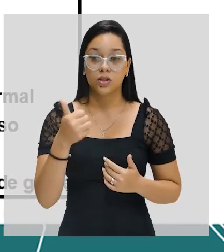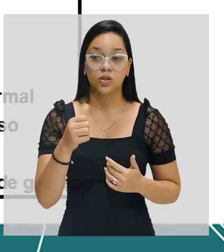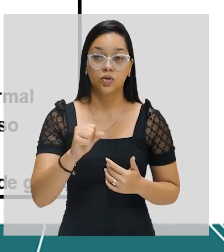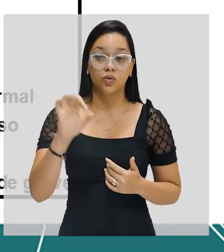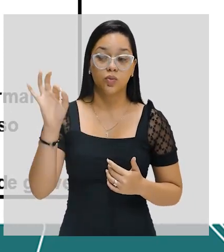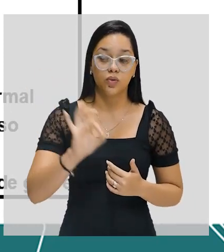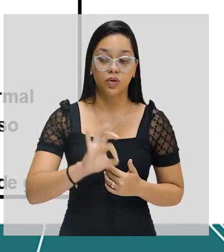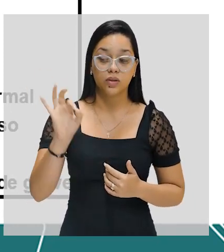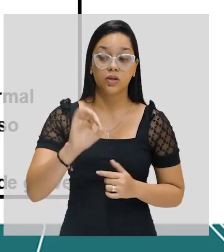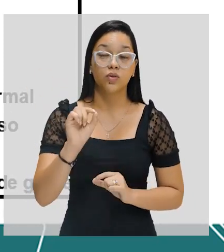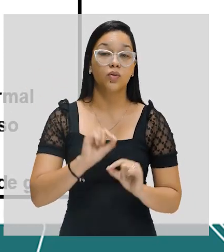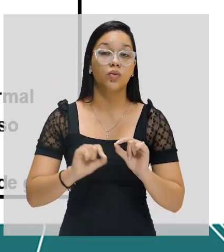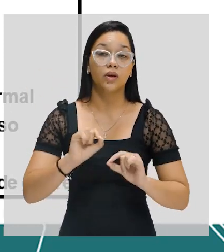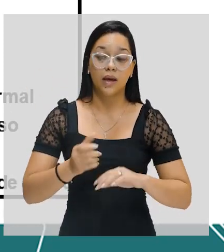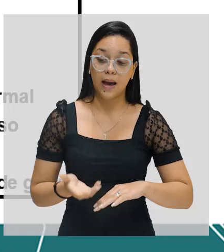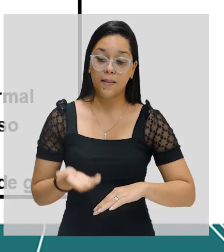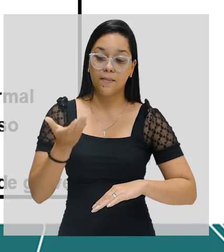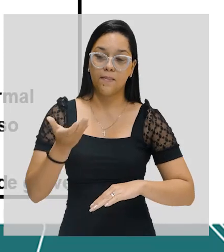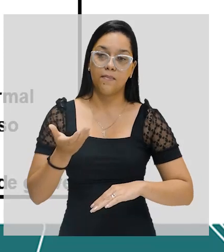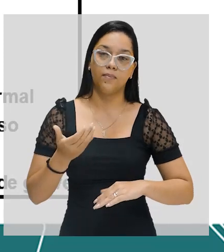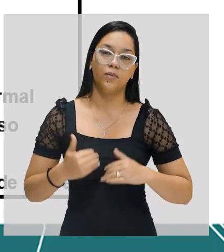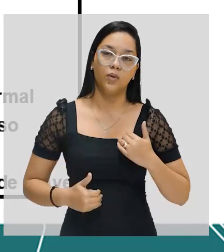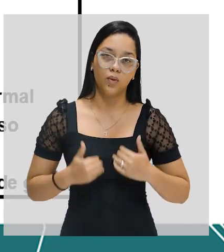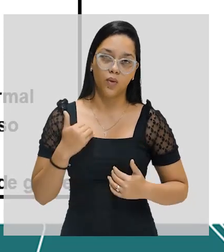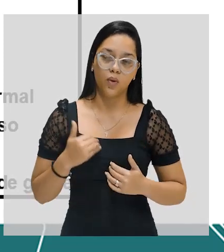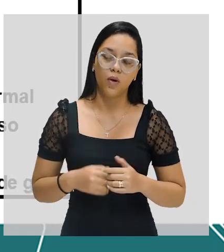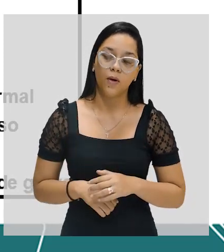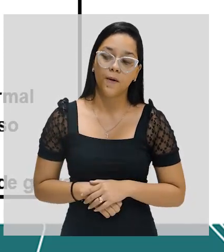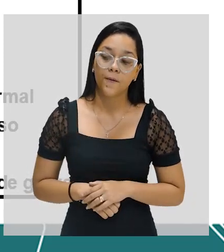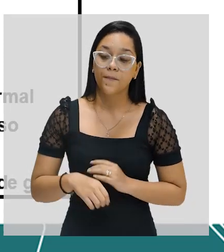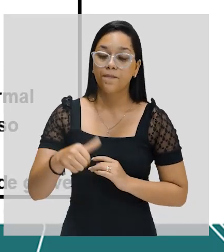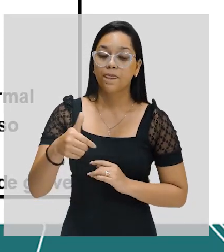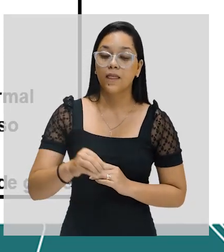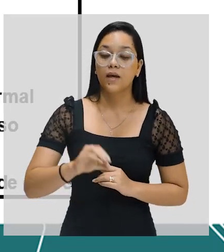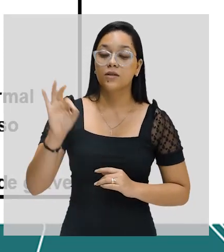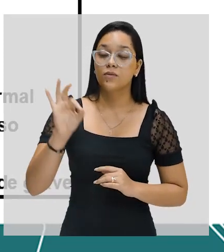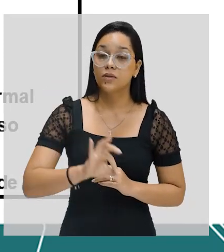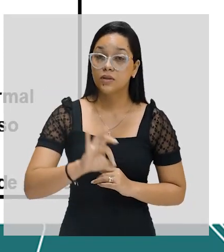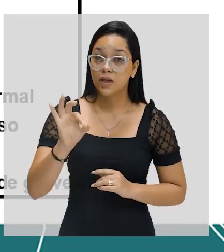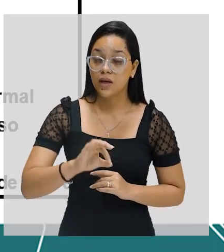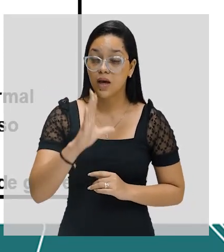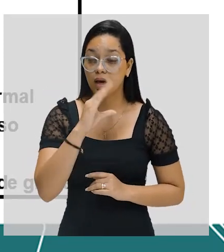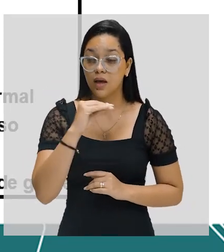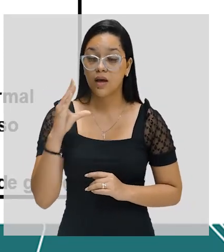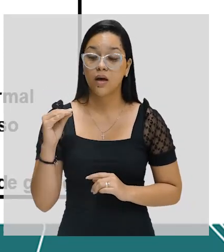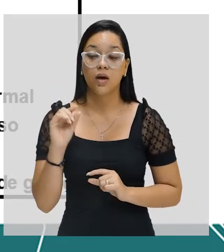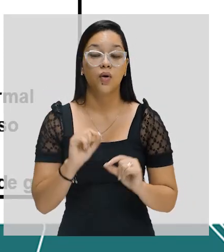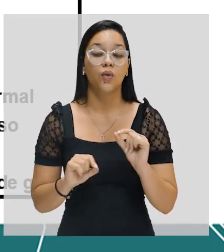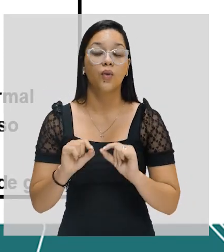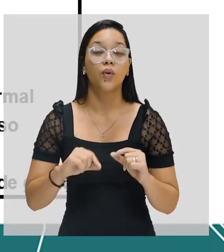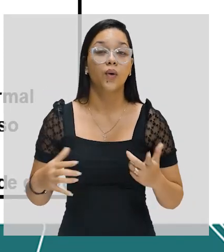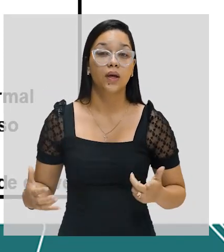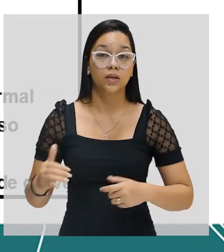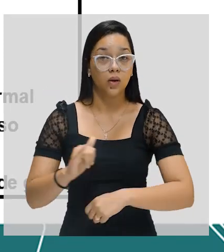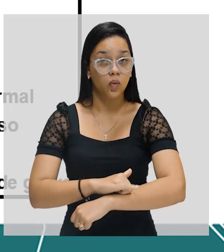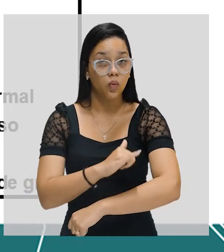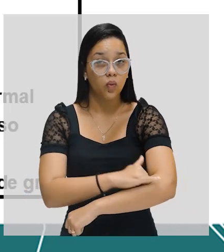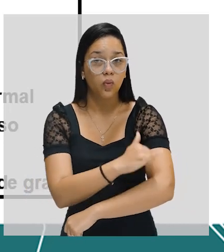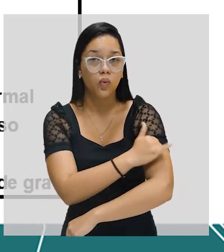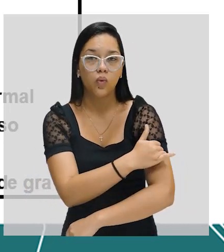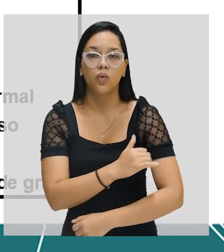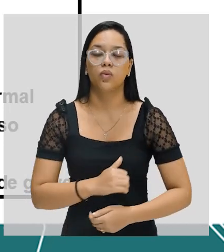18% estão com sobrepeso. 10% dos adolescentes são o quê? São